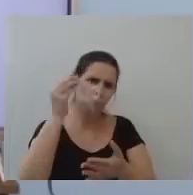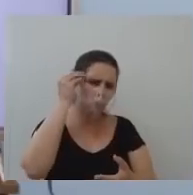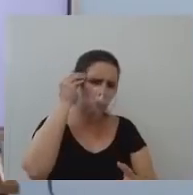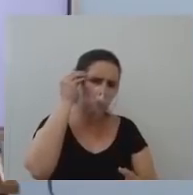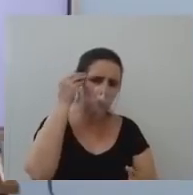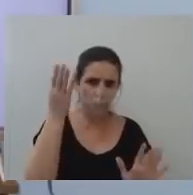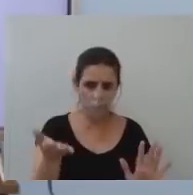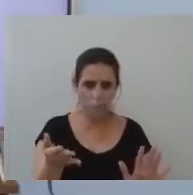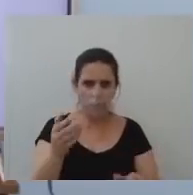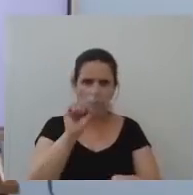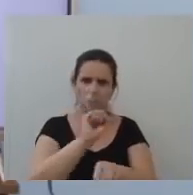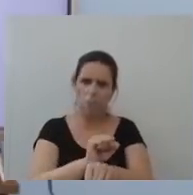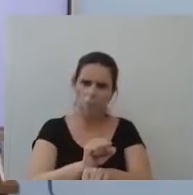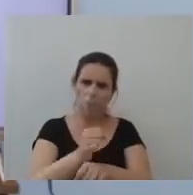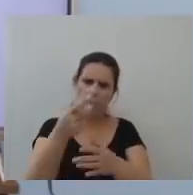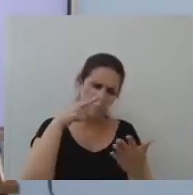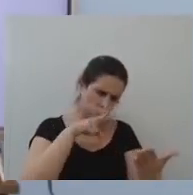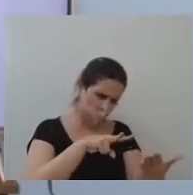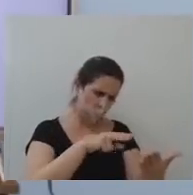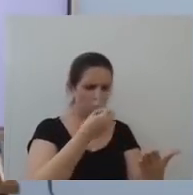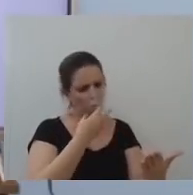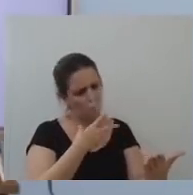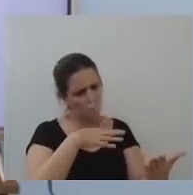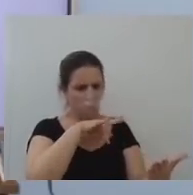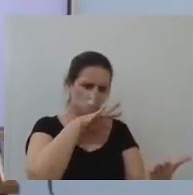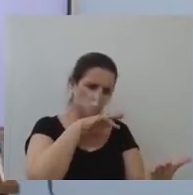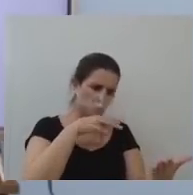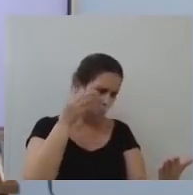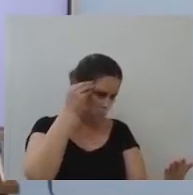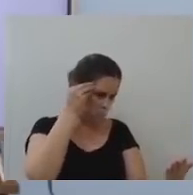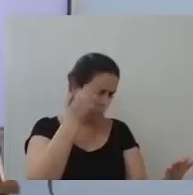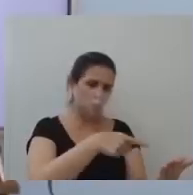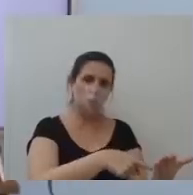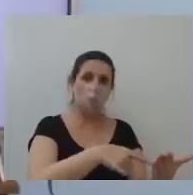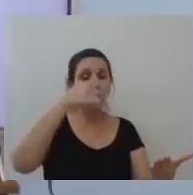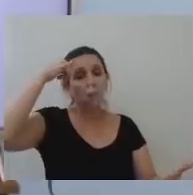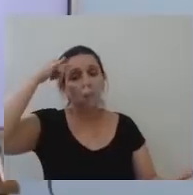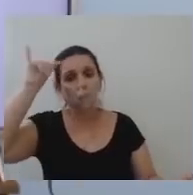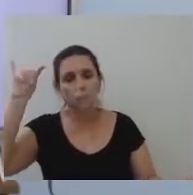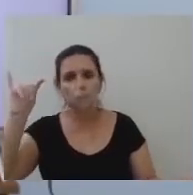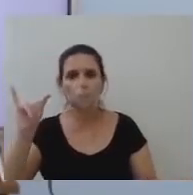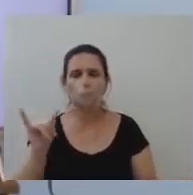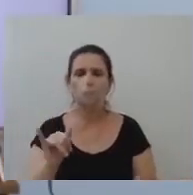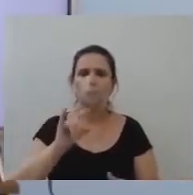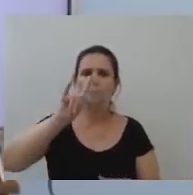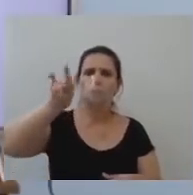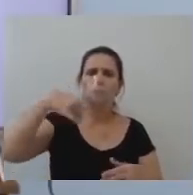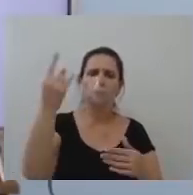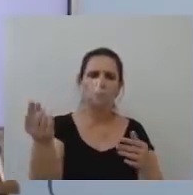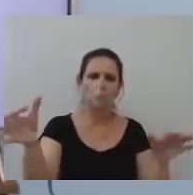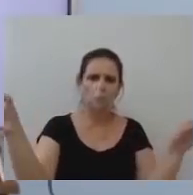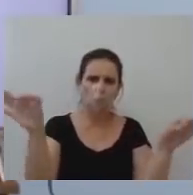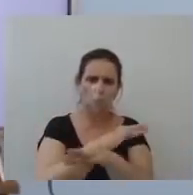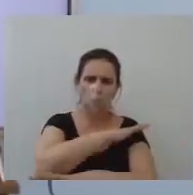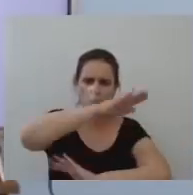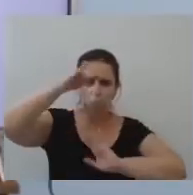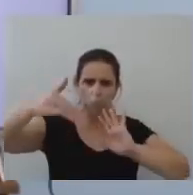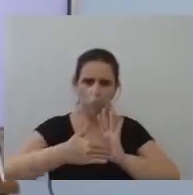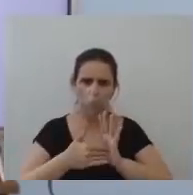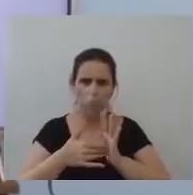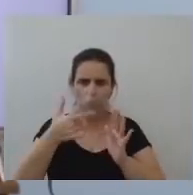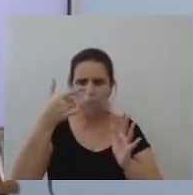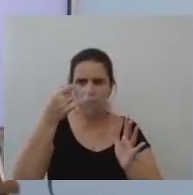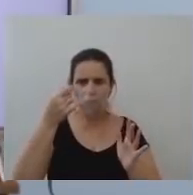aula, para e verifica como tá. Sabe por quê? Porque isso evita, que isso já aconteceu comigo, depois de ter gravado tudo, às vezes